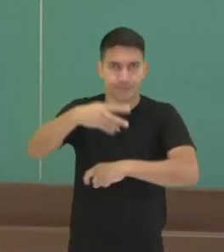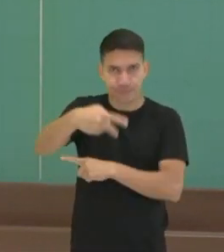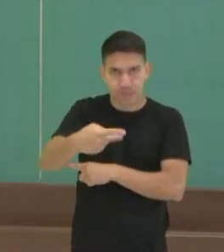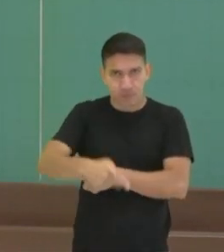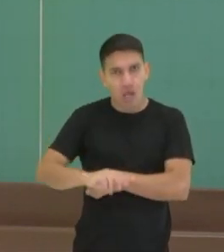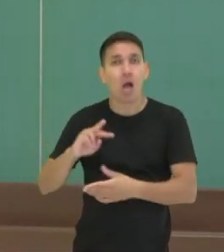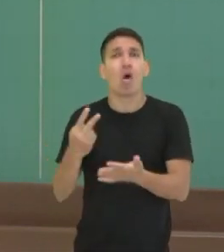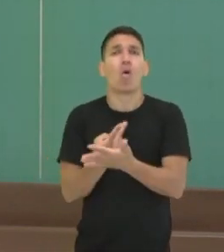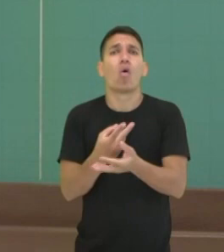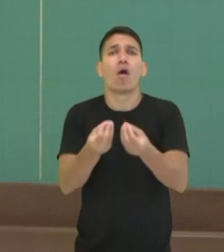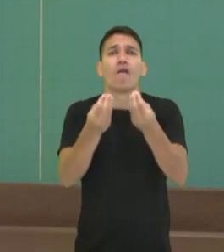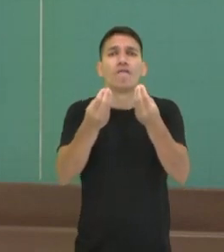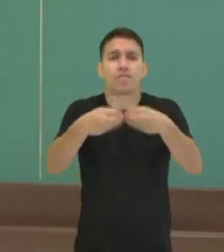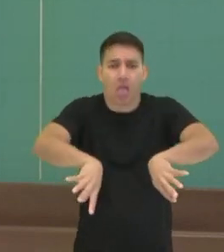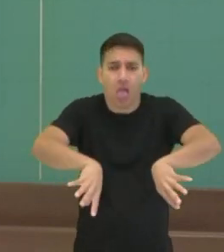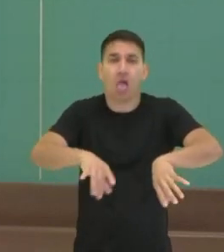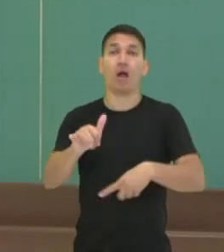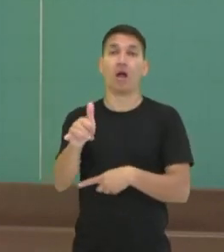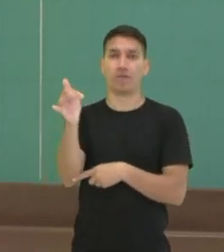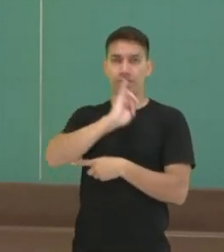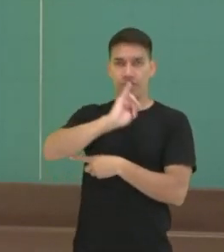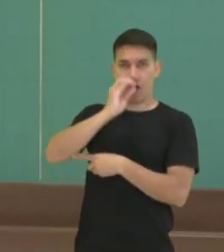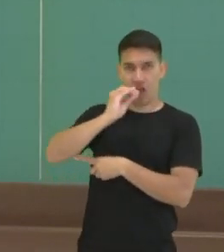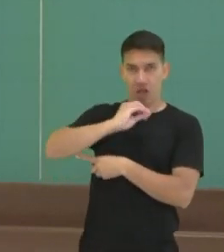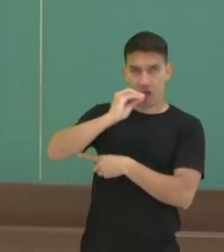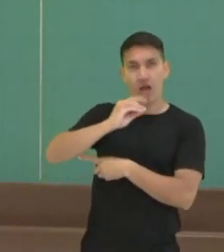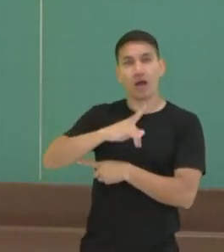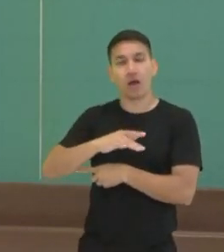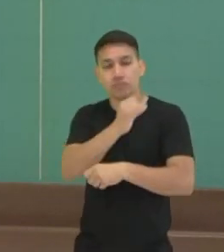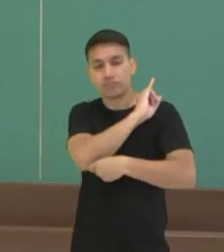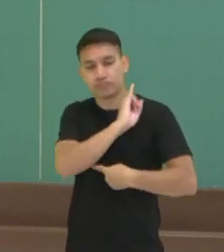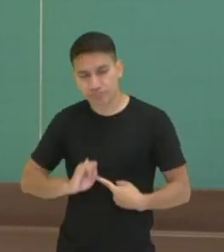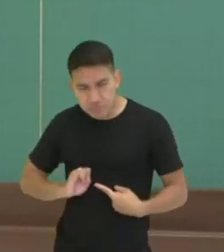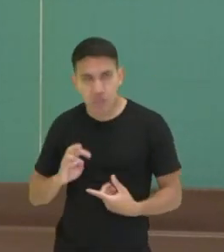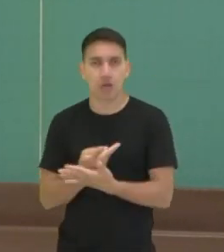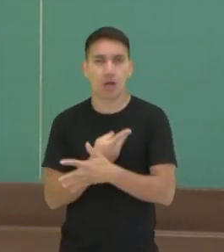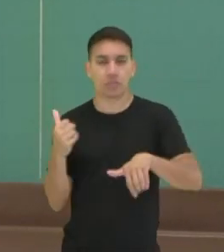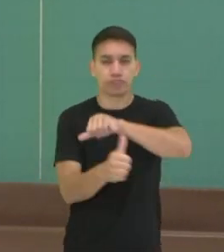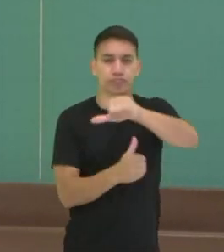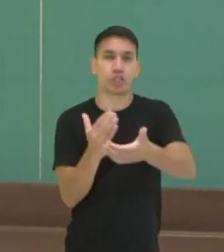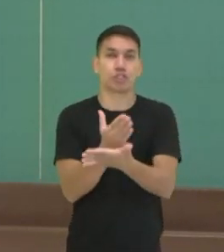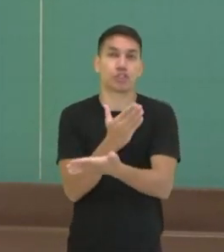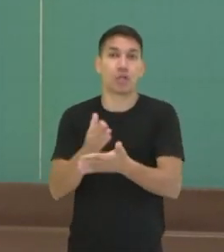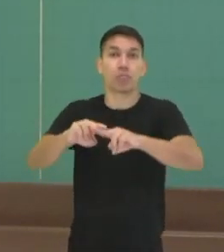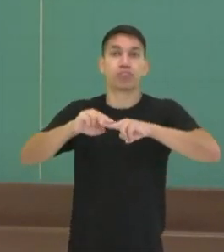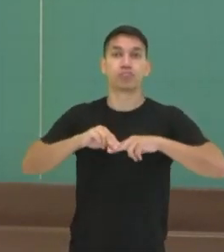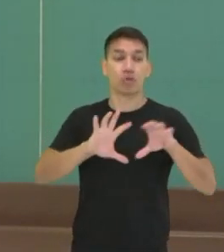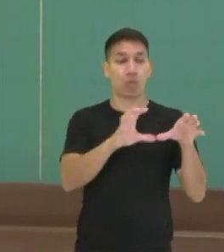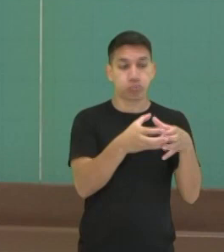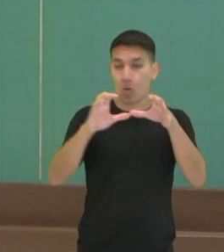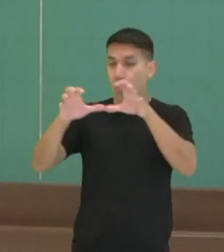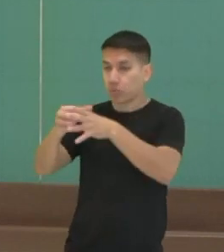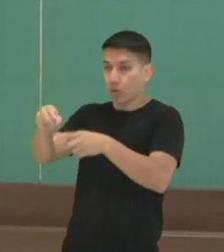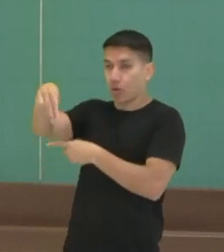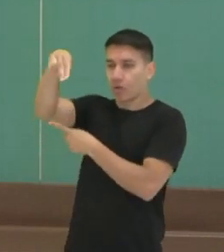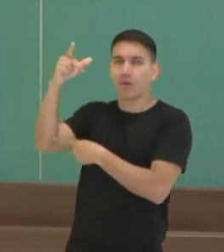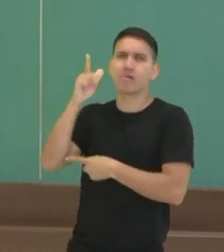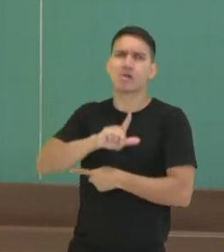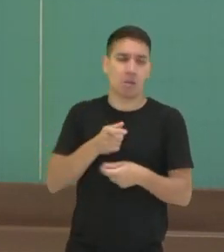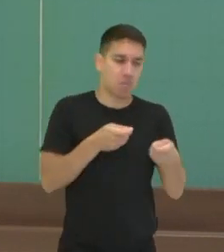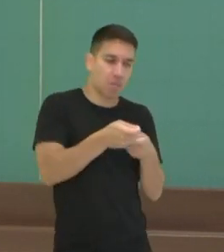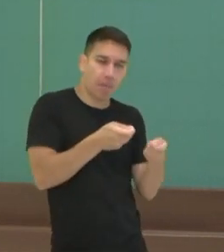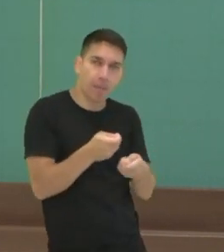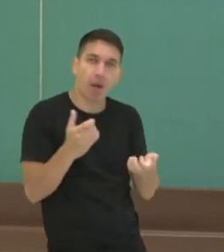começaram a enfraquecer o Império e o Império acabou se dividindo. Com essa divisão, as tribos do norte que estavam vendo essa má organização do Império Romano,